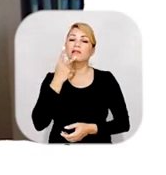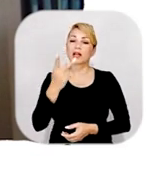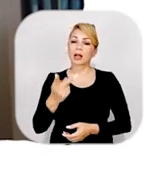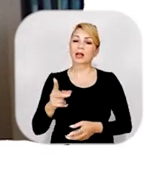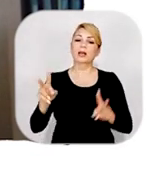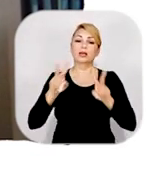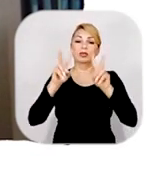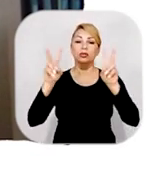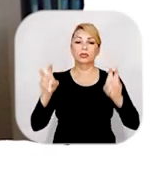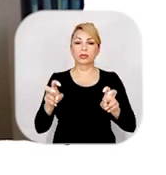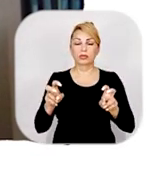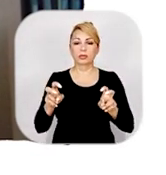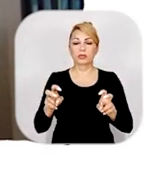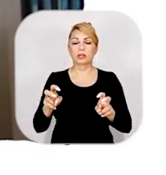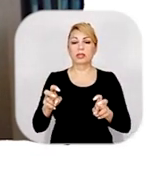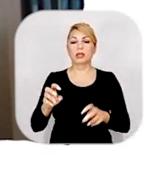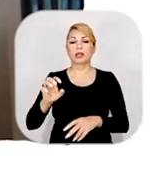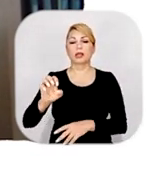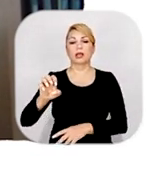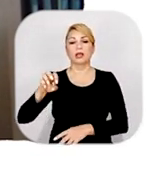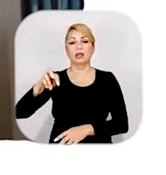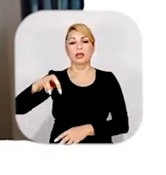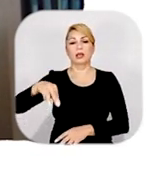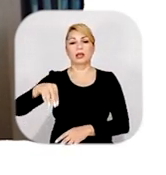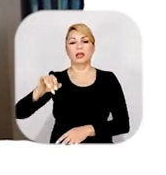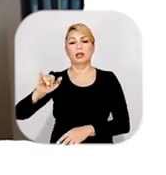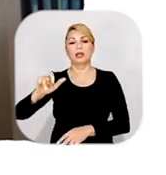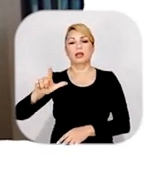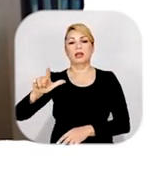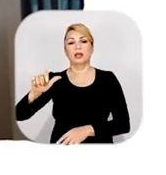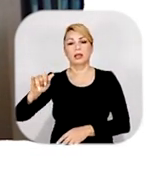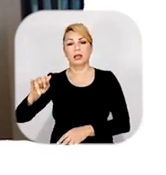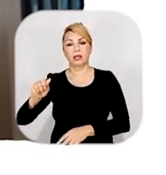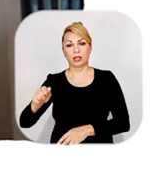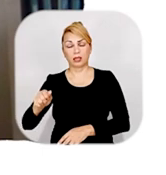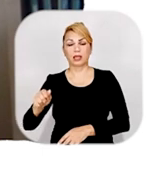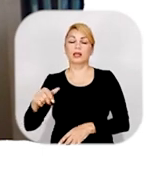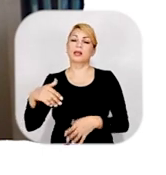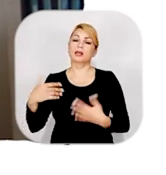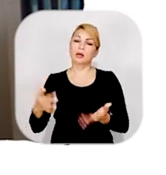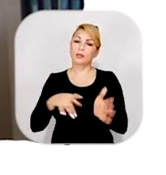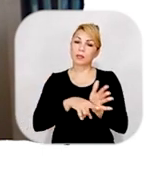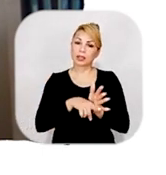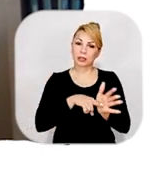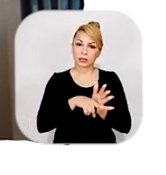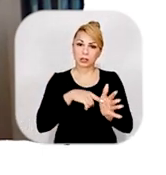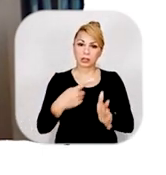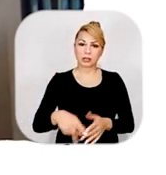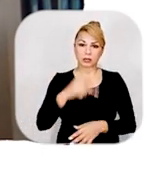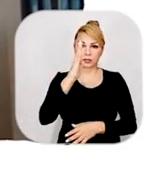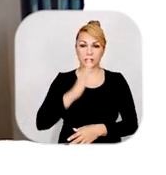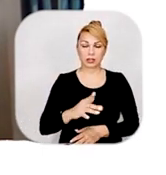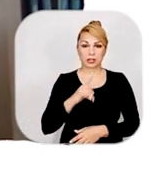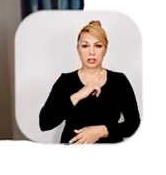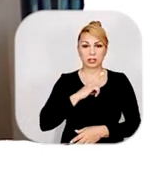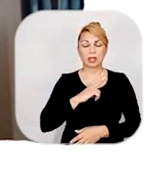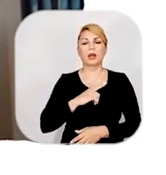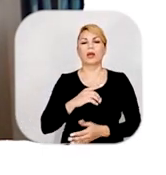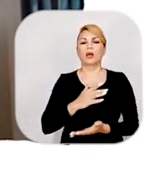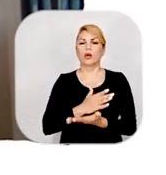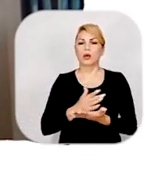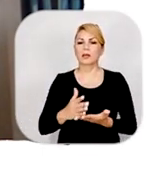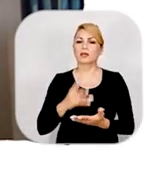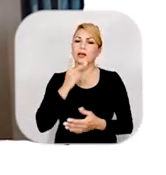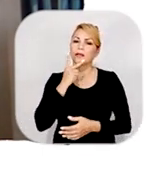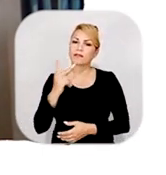sobre a Emília Snetlager, né, que as informações que os pesquisadores aqui no Brasil têm, ela também foi começou a ser falada